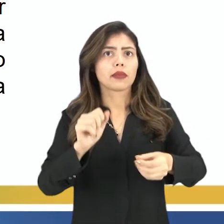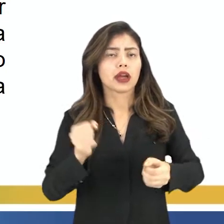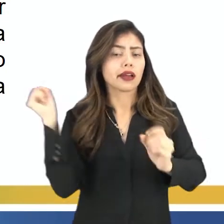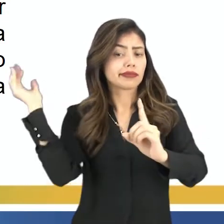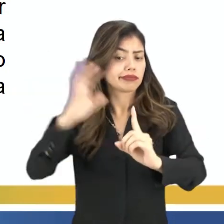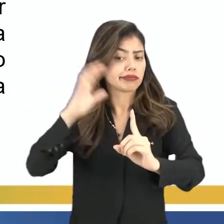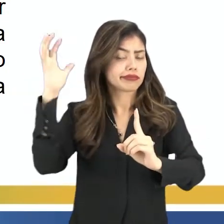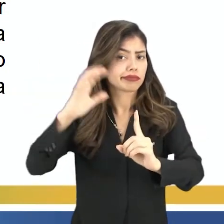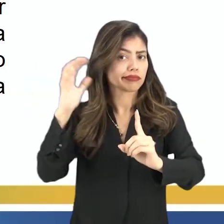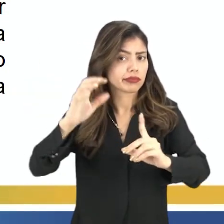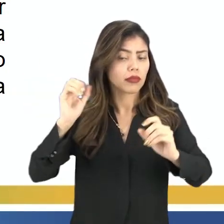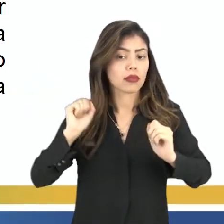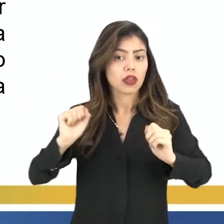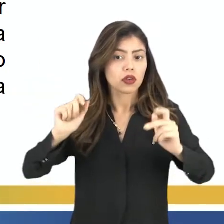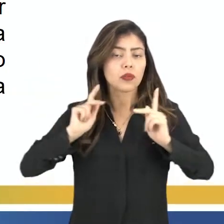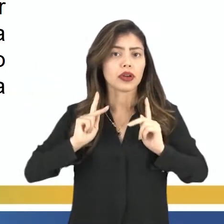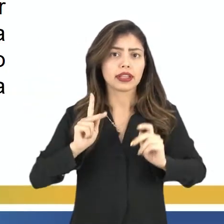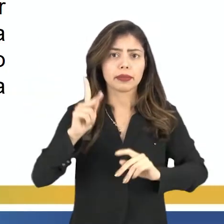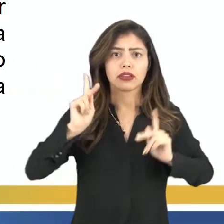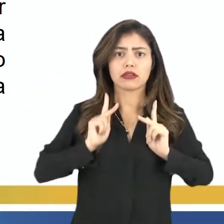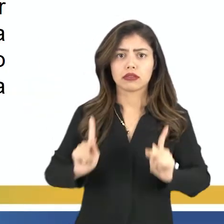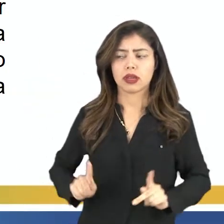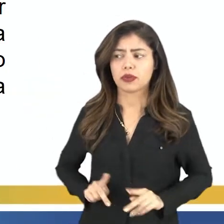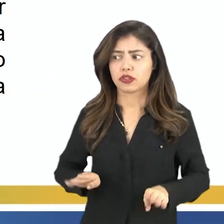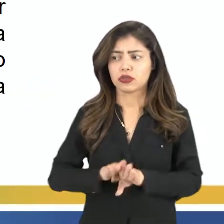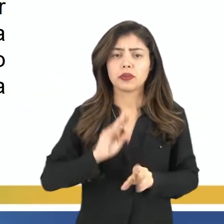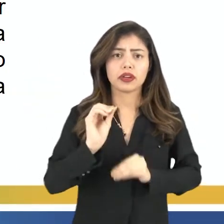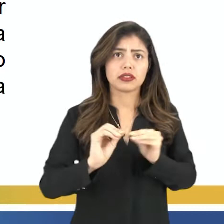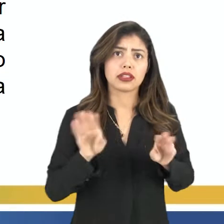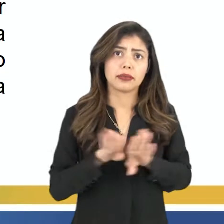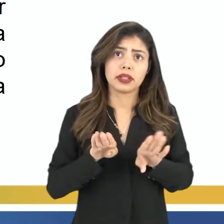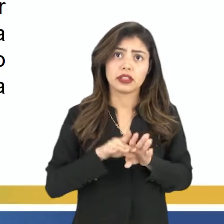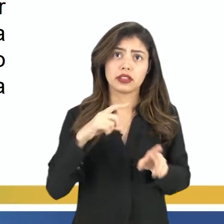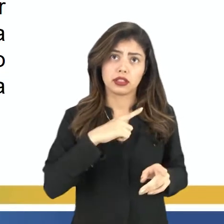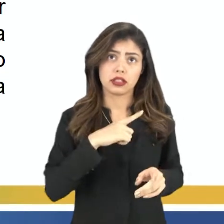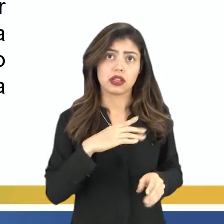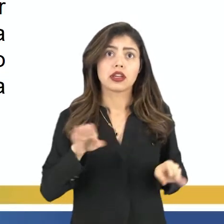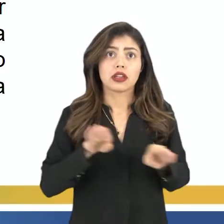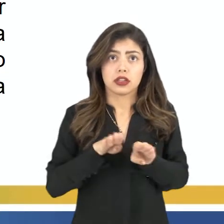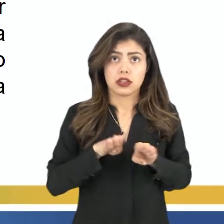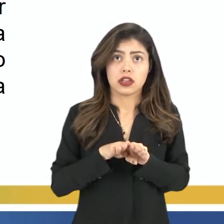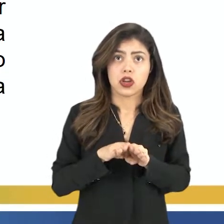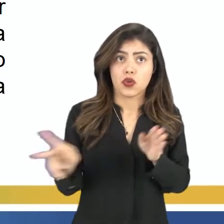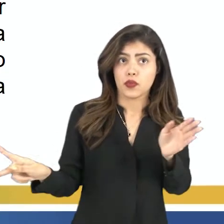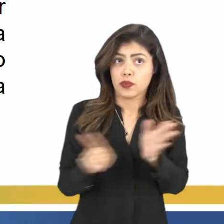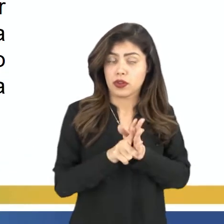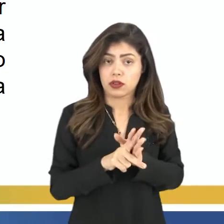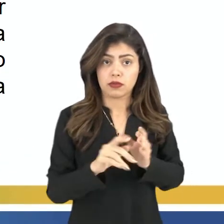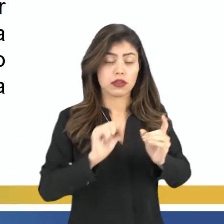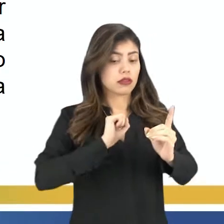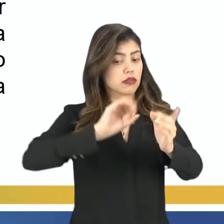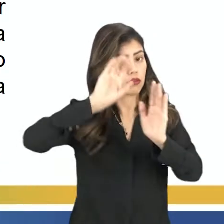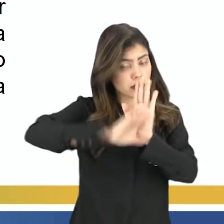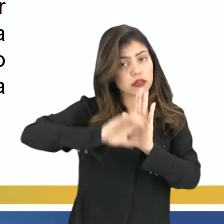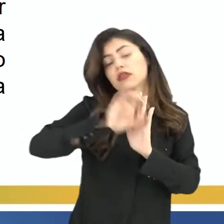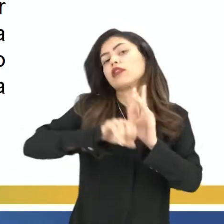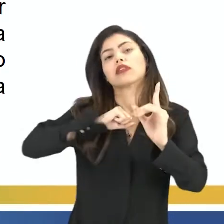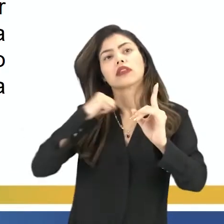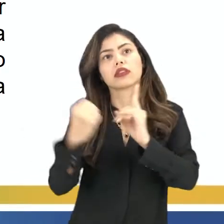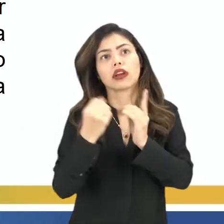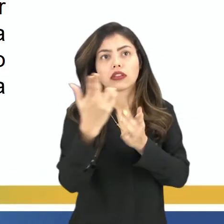no comportamento da sociedade. Podemos começar dizendo que o próprio conceito de obra de arte pode